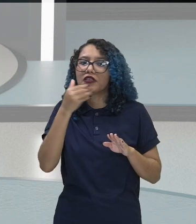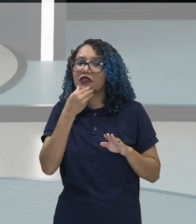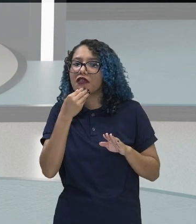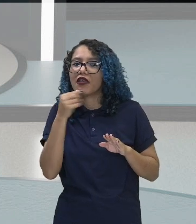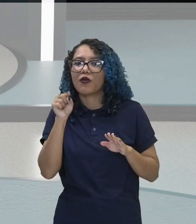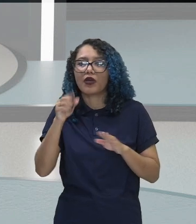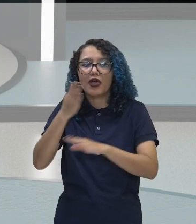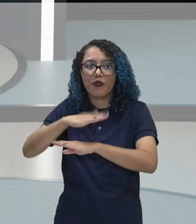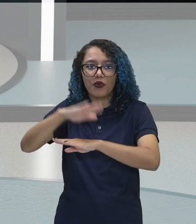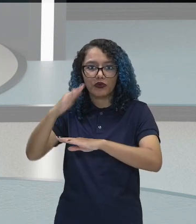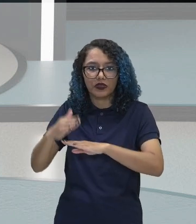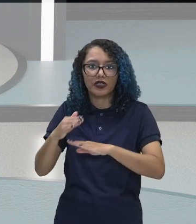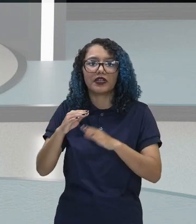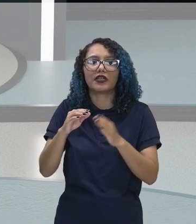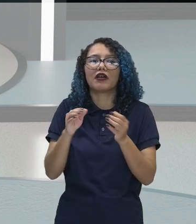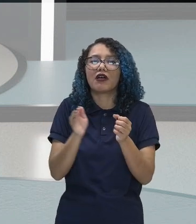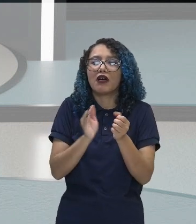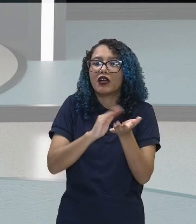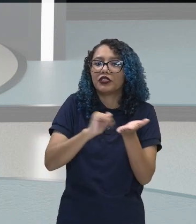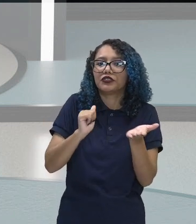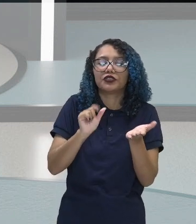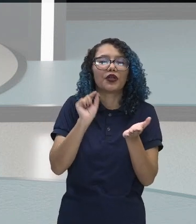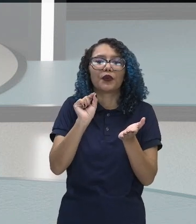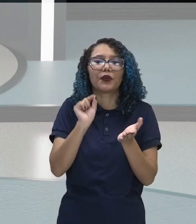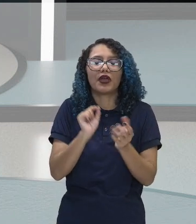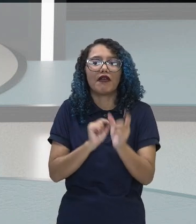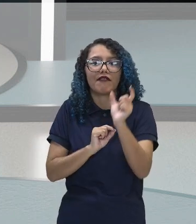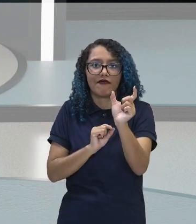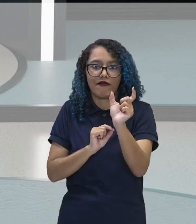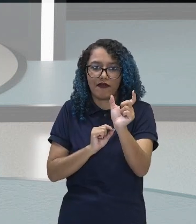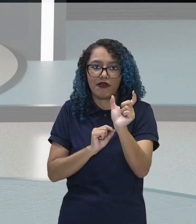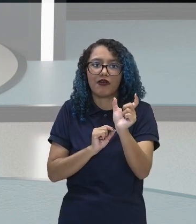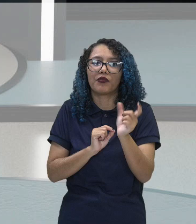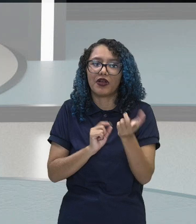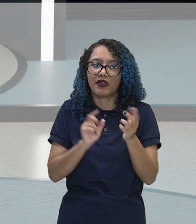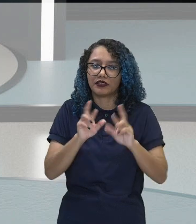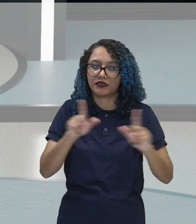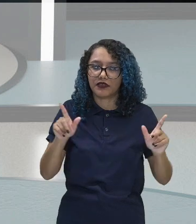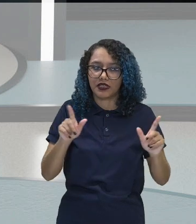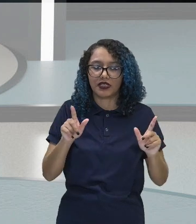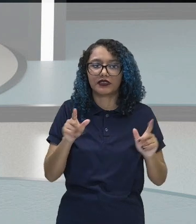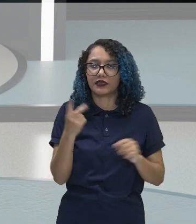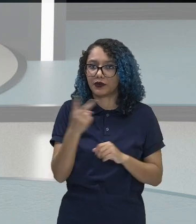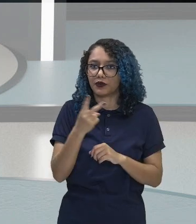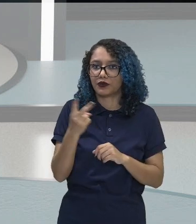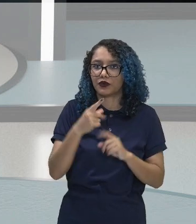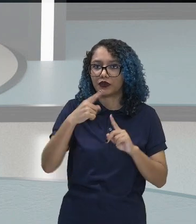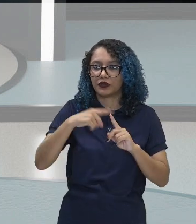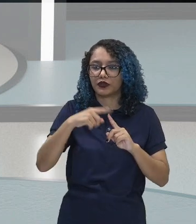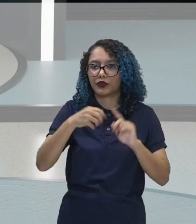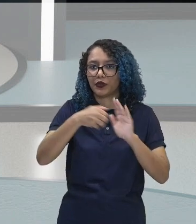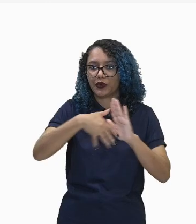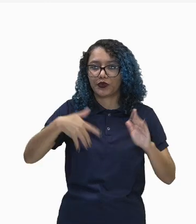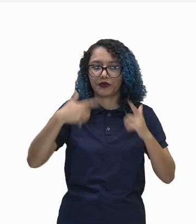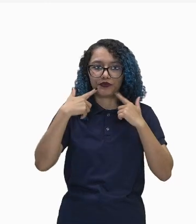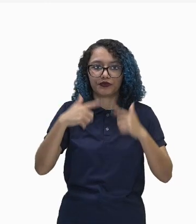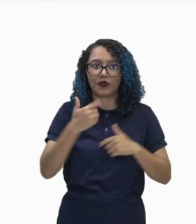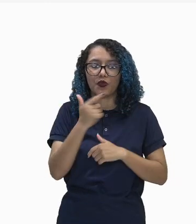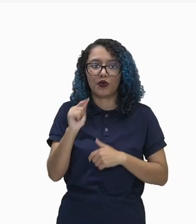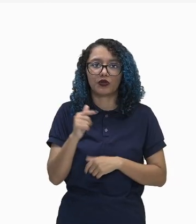verbo. Certo? Essa é a diferença entre zeugma e elipse.